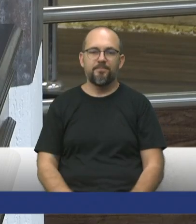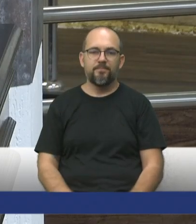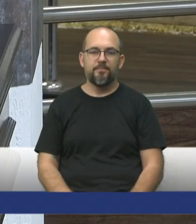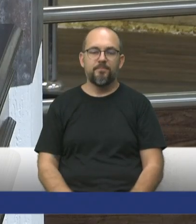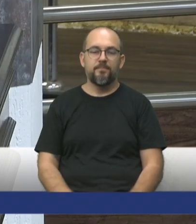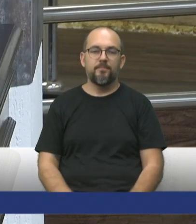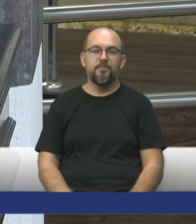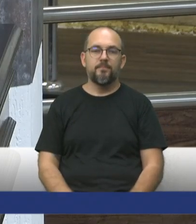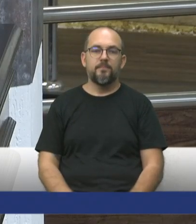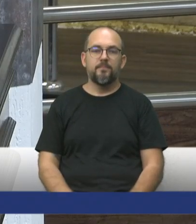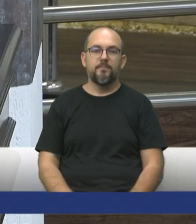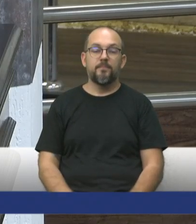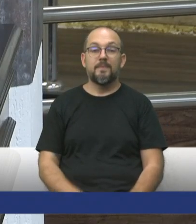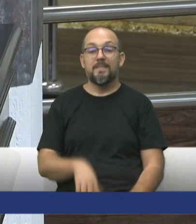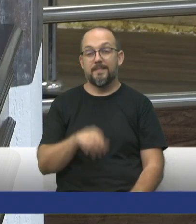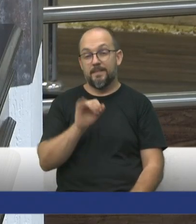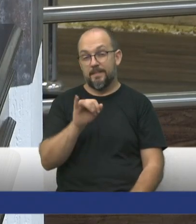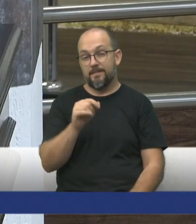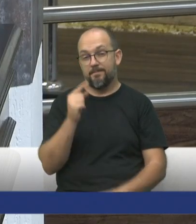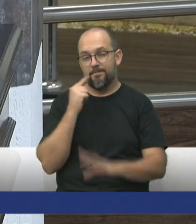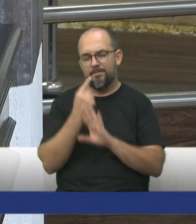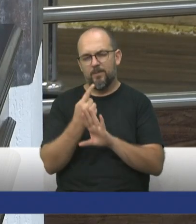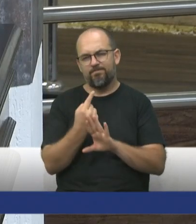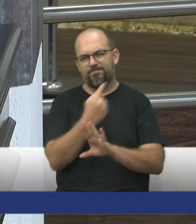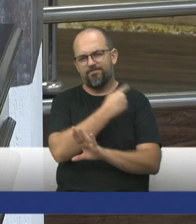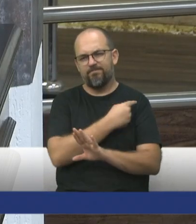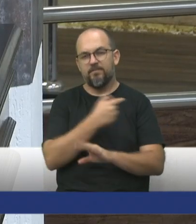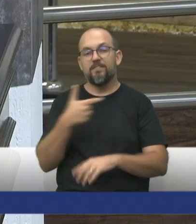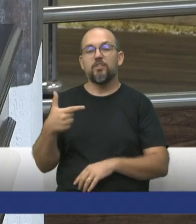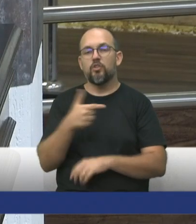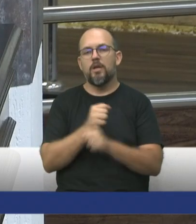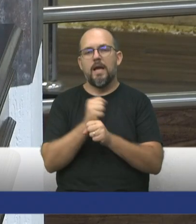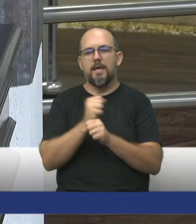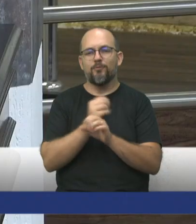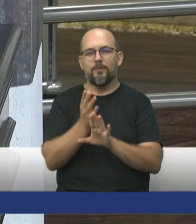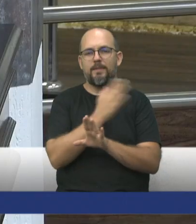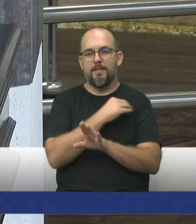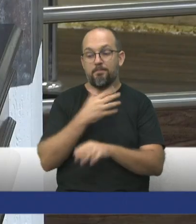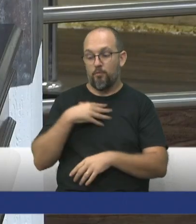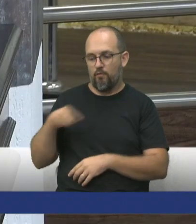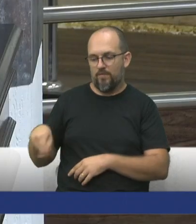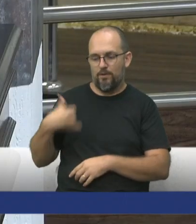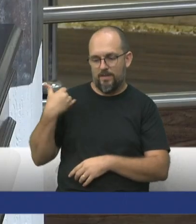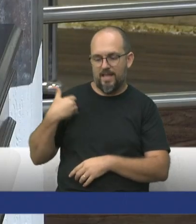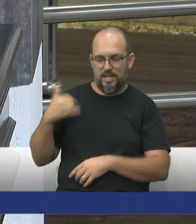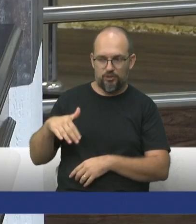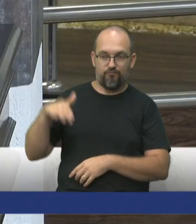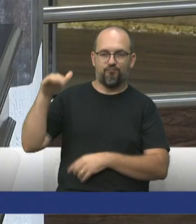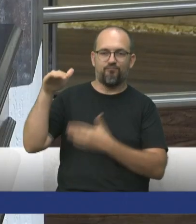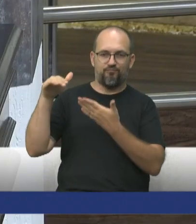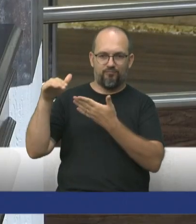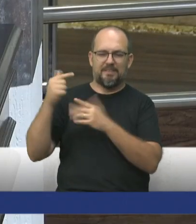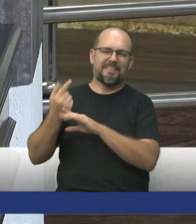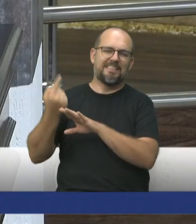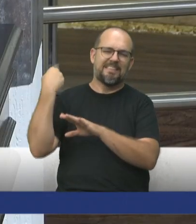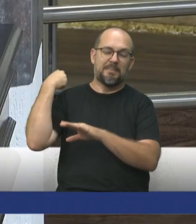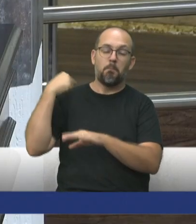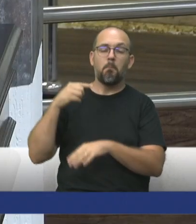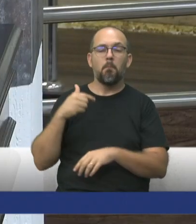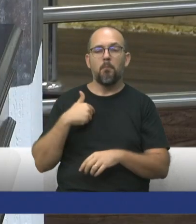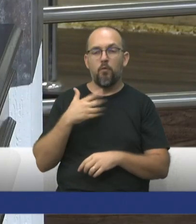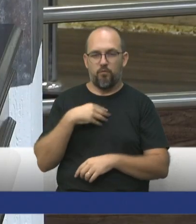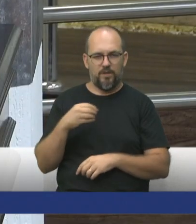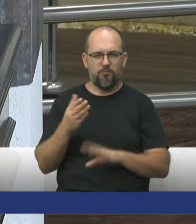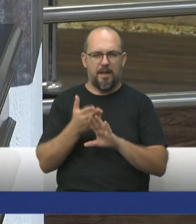Se você voltar 22 anos atrás, que é a idade do meu filho, eu era uma simples